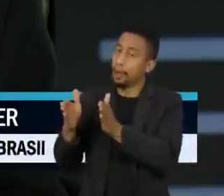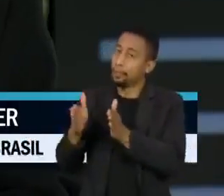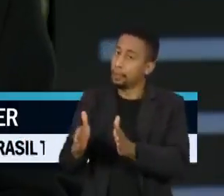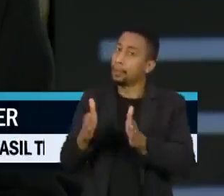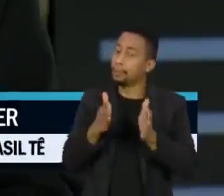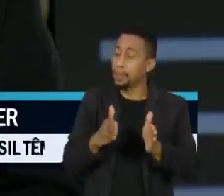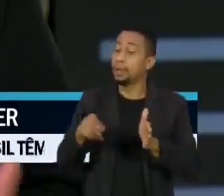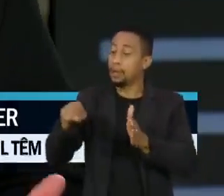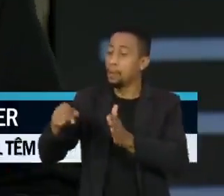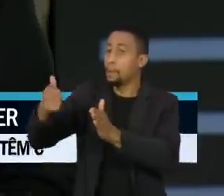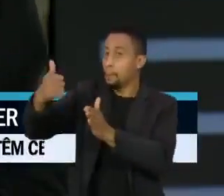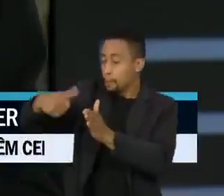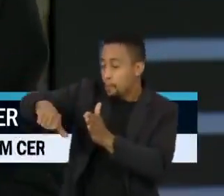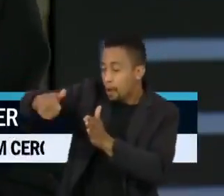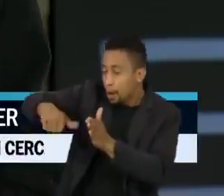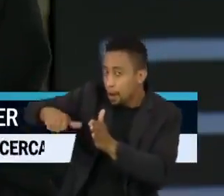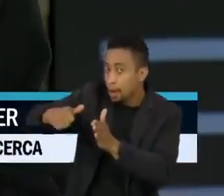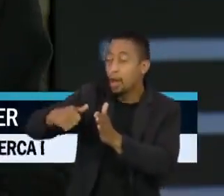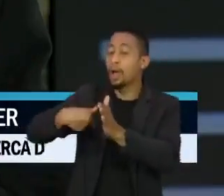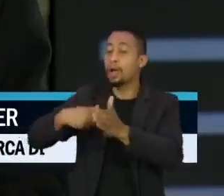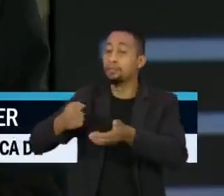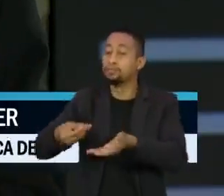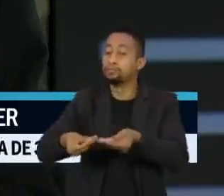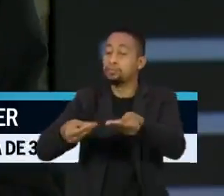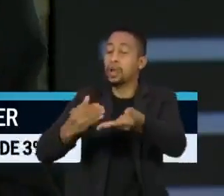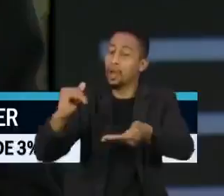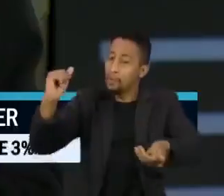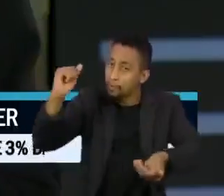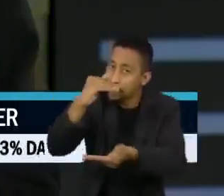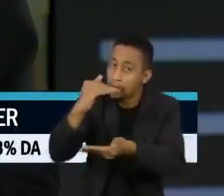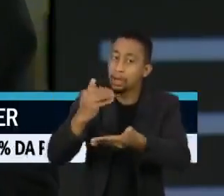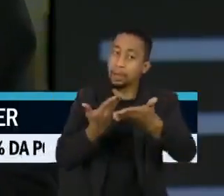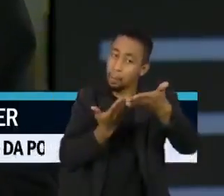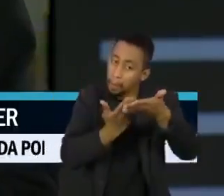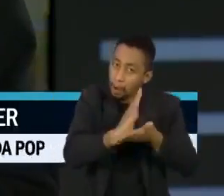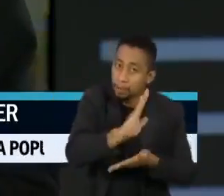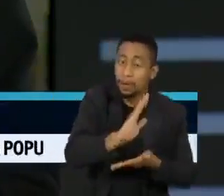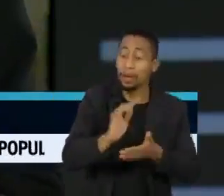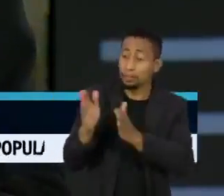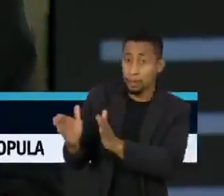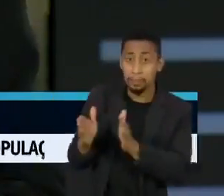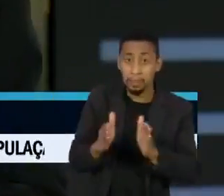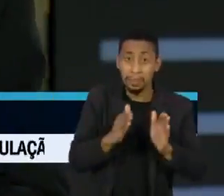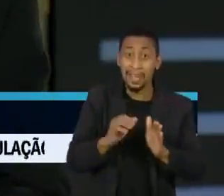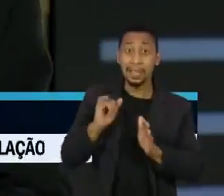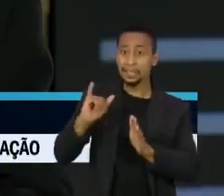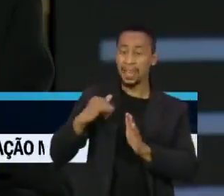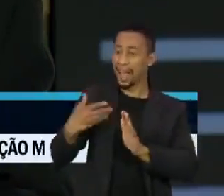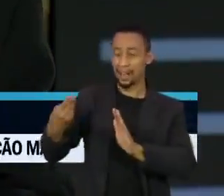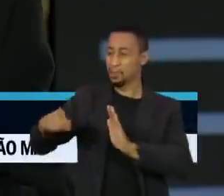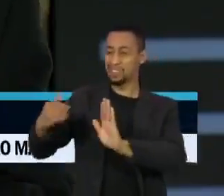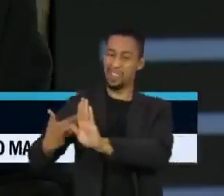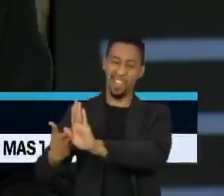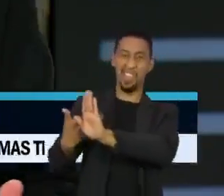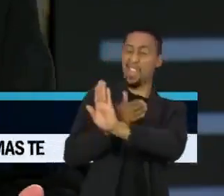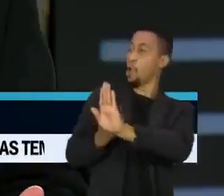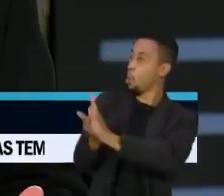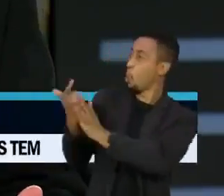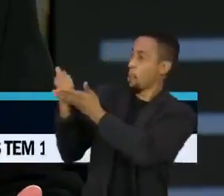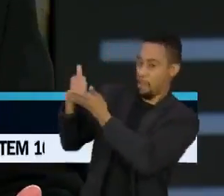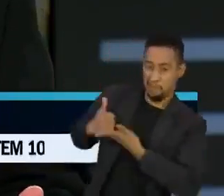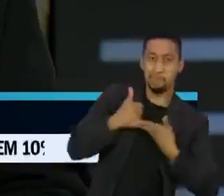várias frentes que tem que ganhar de um jeito você vai regando o dinheiro muito lucro tráfico de influência